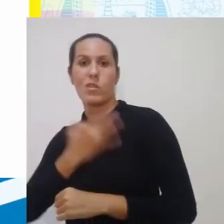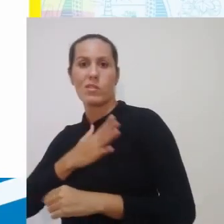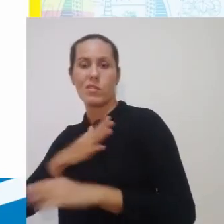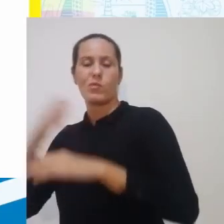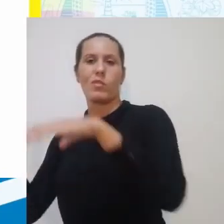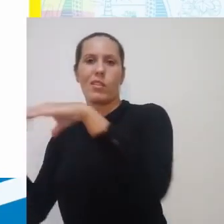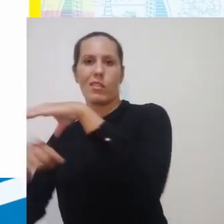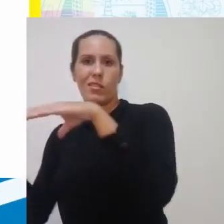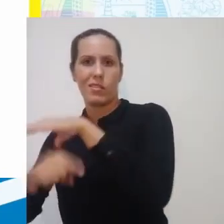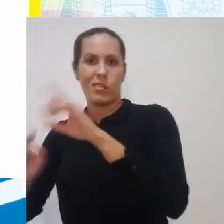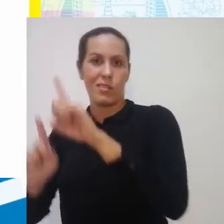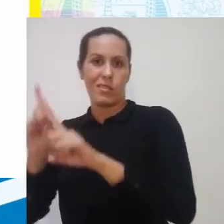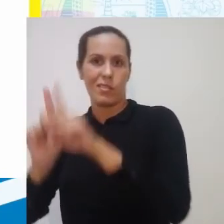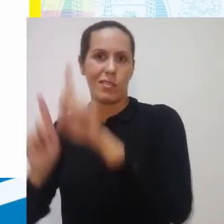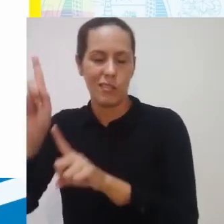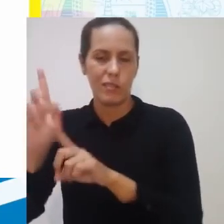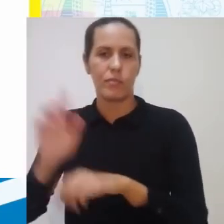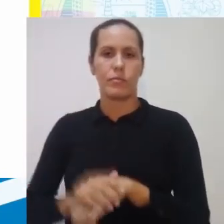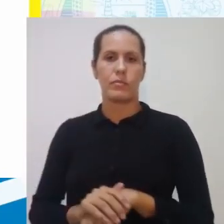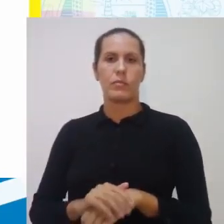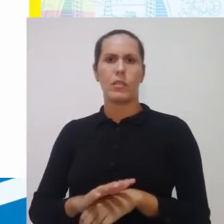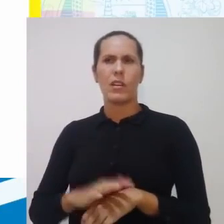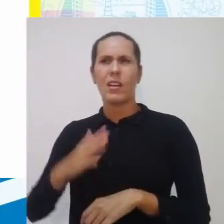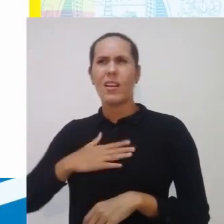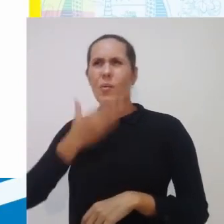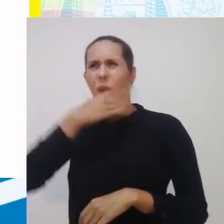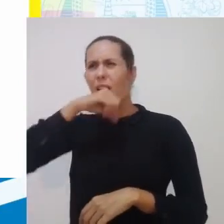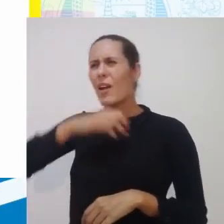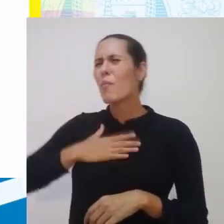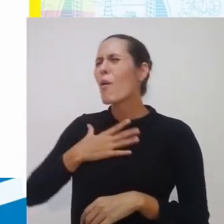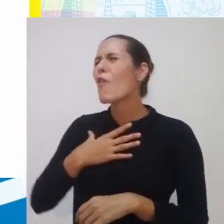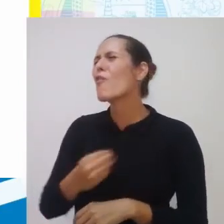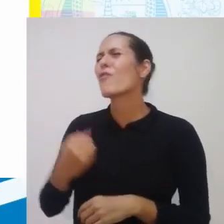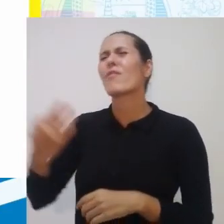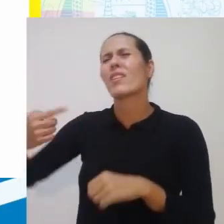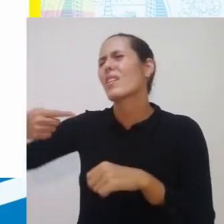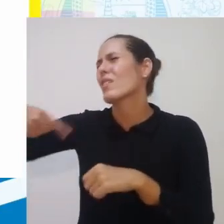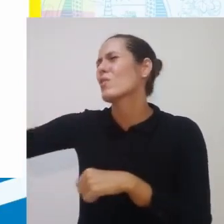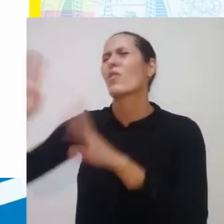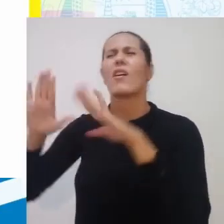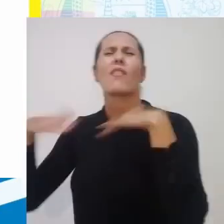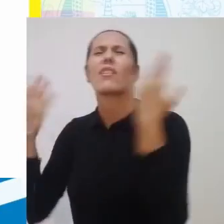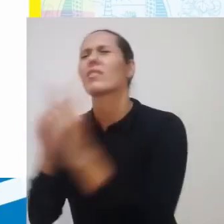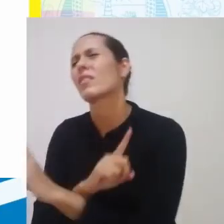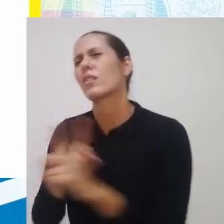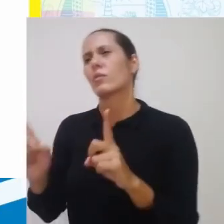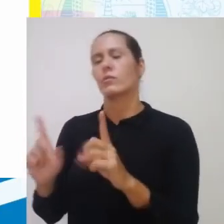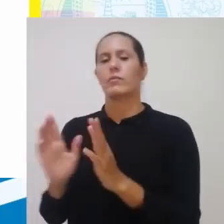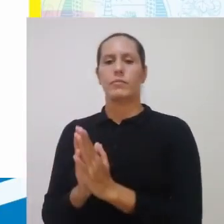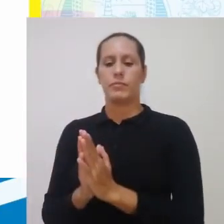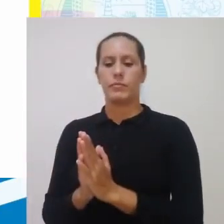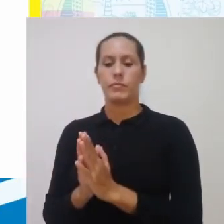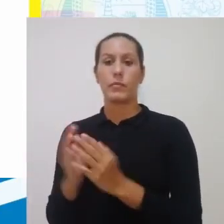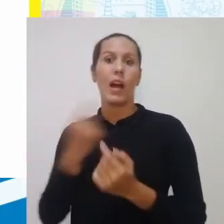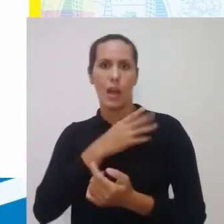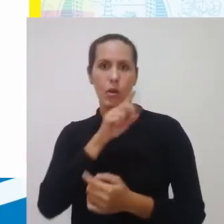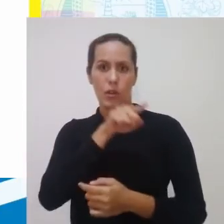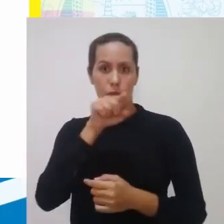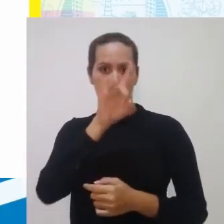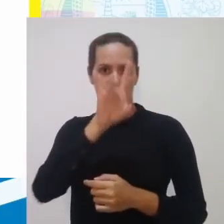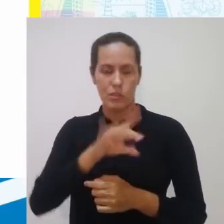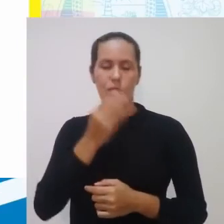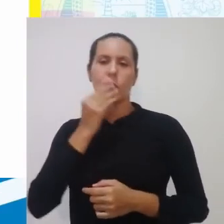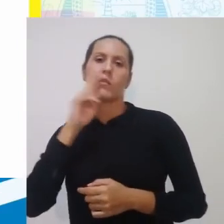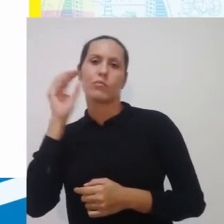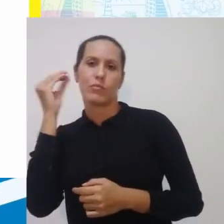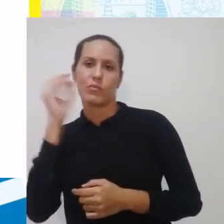o Santos no Maracanã. Ou, meu filho, não vá àquela festa, disse o pai. Termina de preencher o quadro